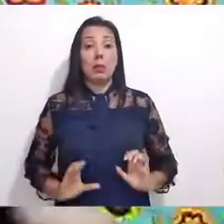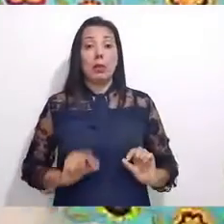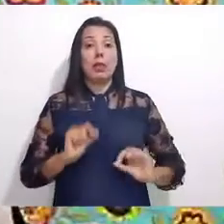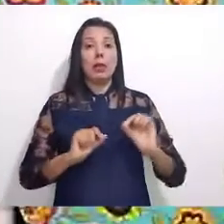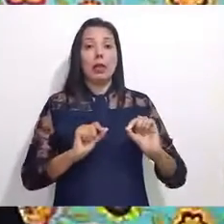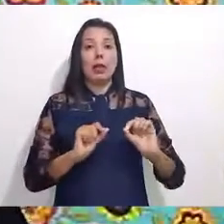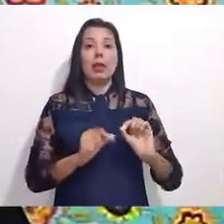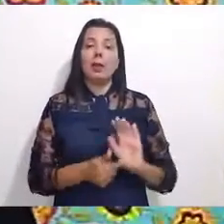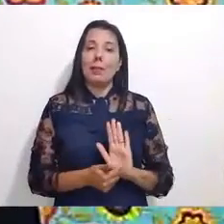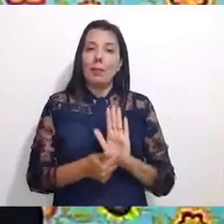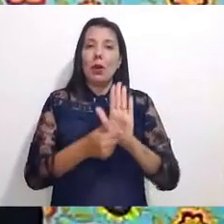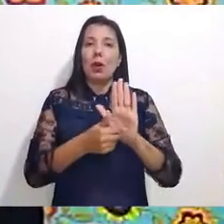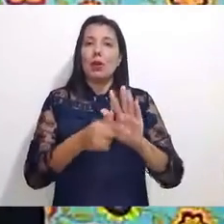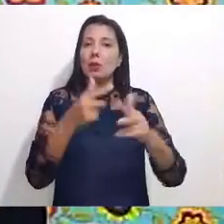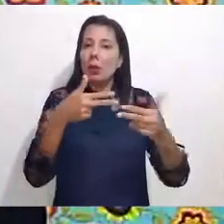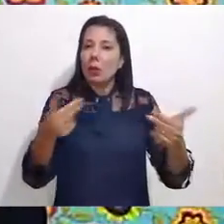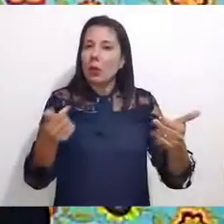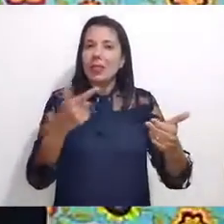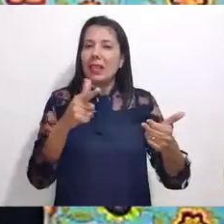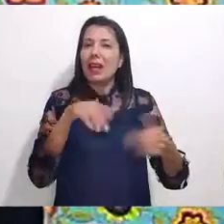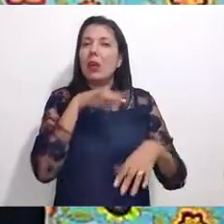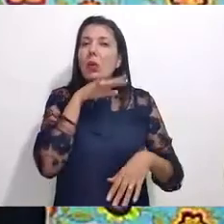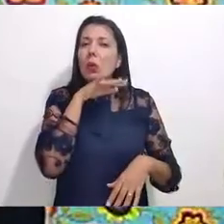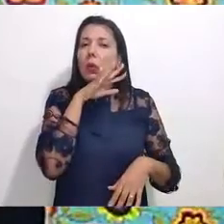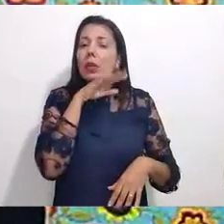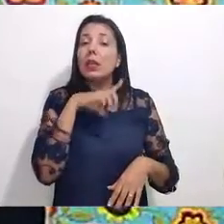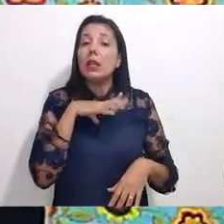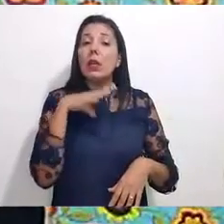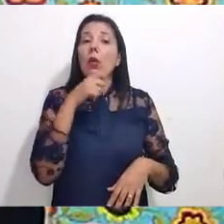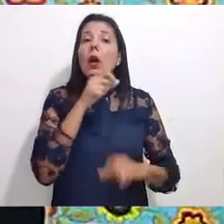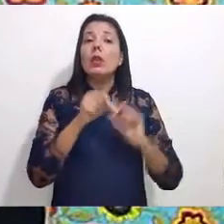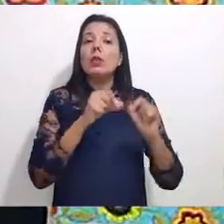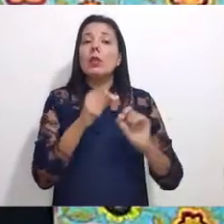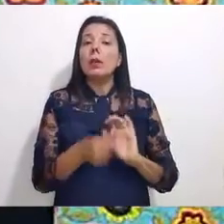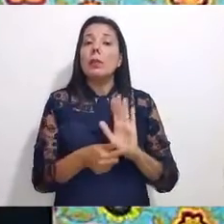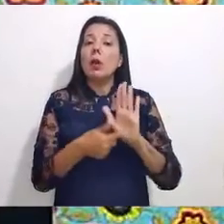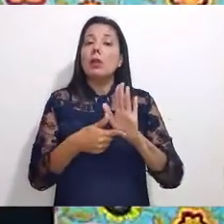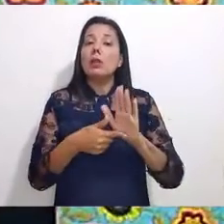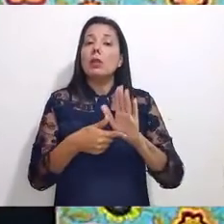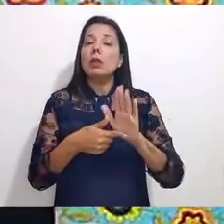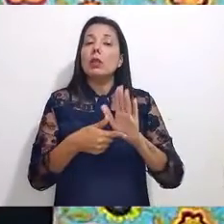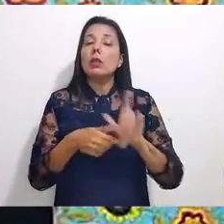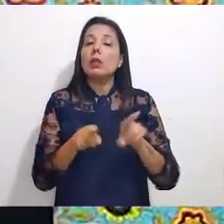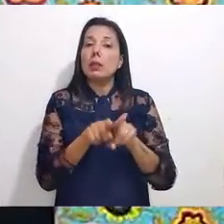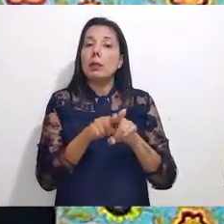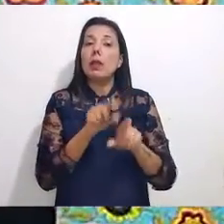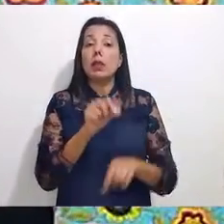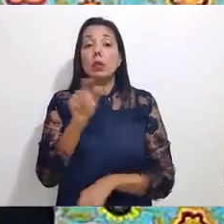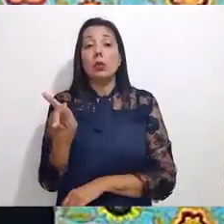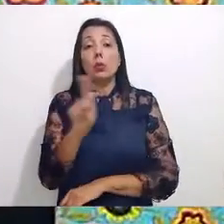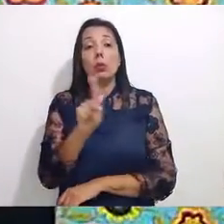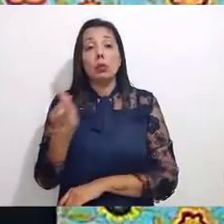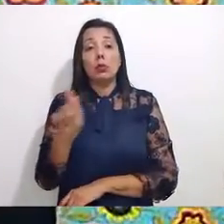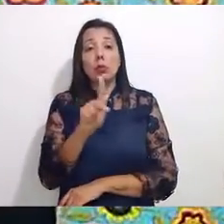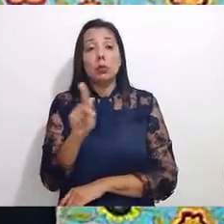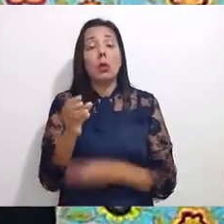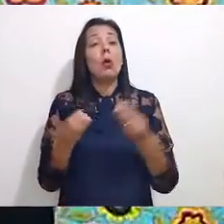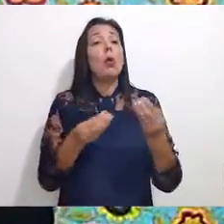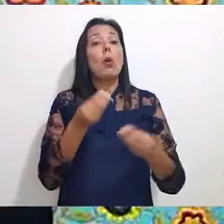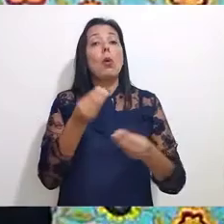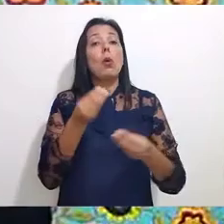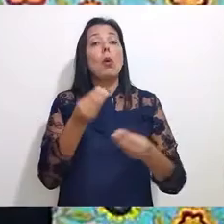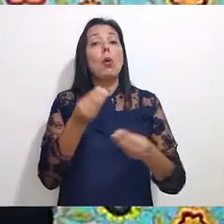bem. E aí eu acho que entra muita parceria também desse professor, né? Com a coordenação